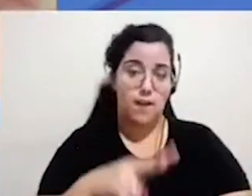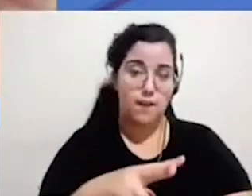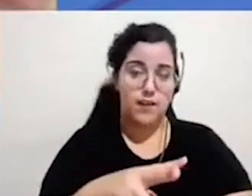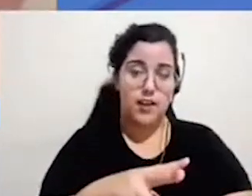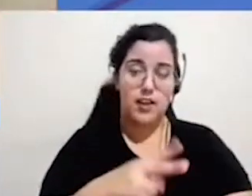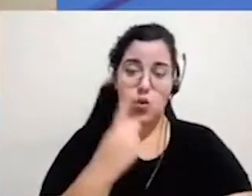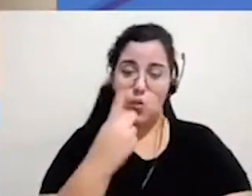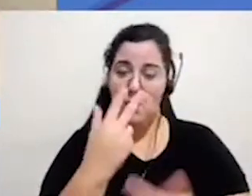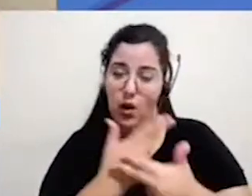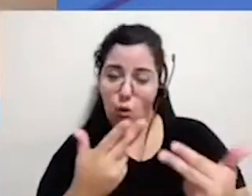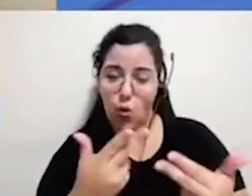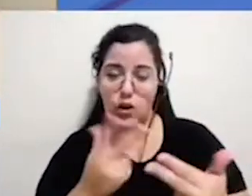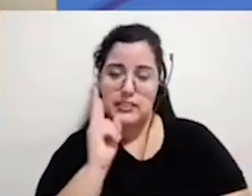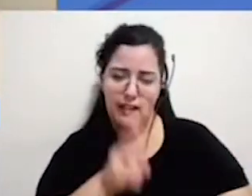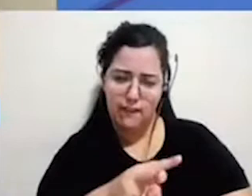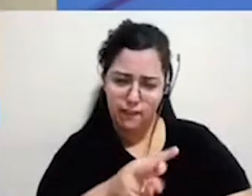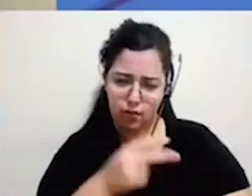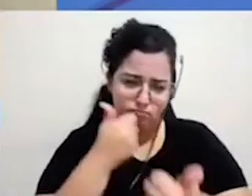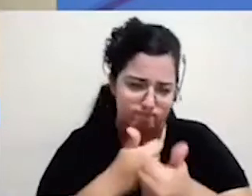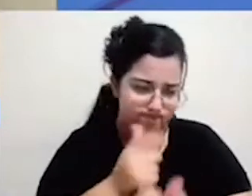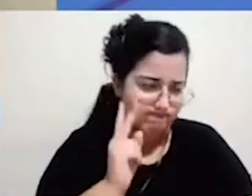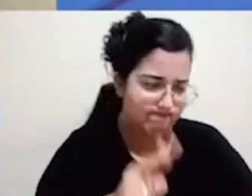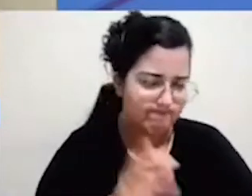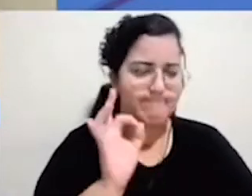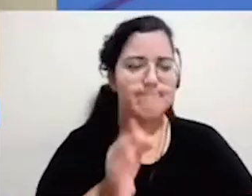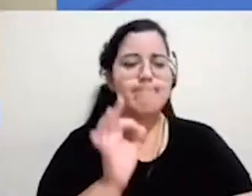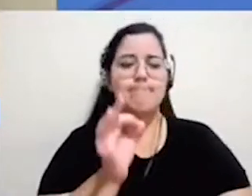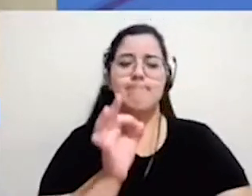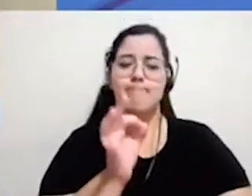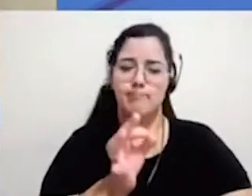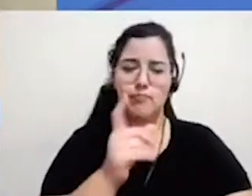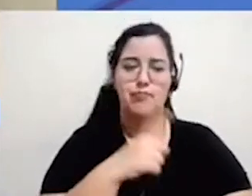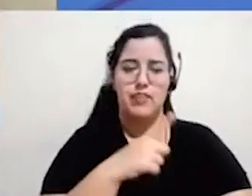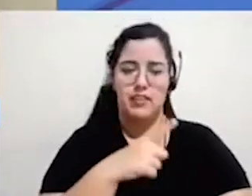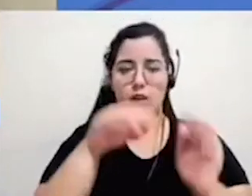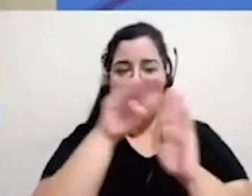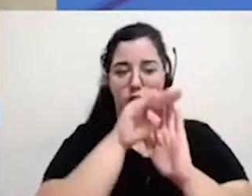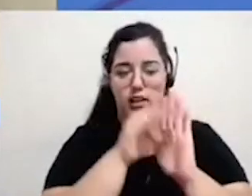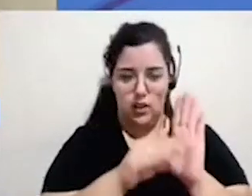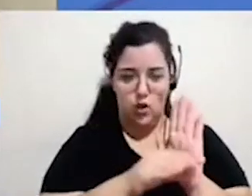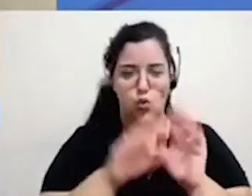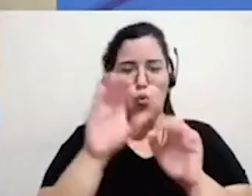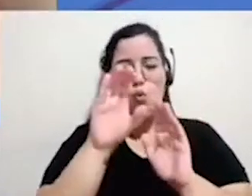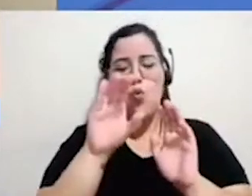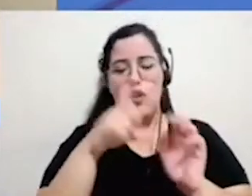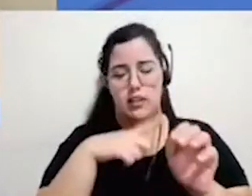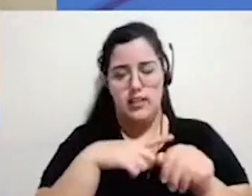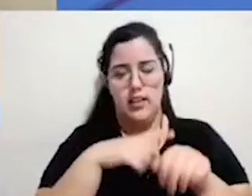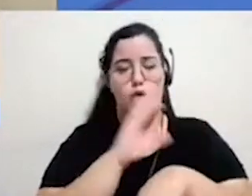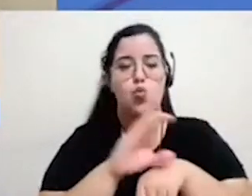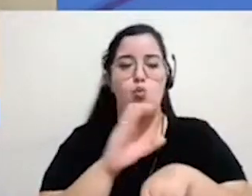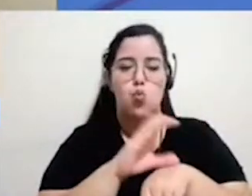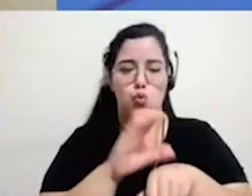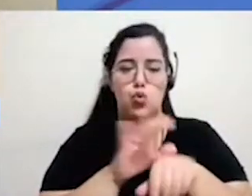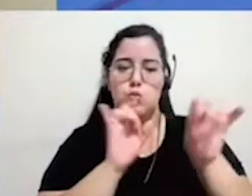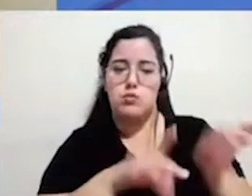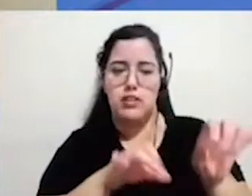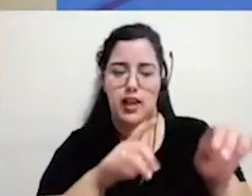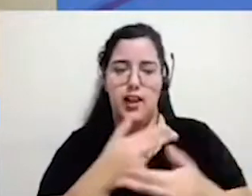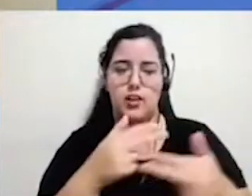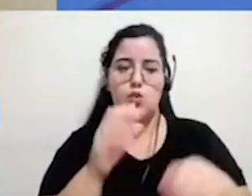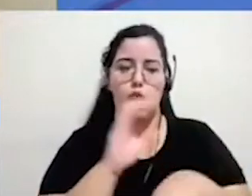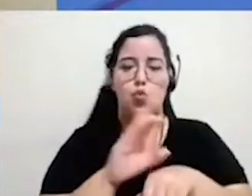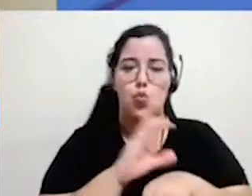um pouquinho, você olha como que está o cenário. Nós temos um catálogo nacional de cursos técnicos, cujo título do